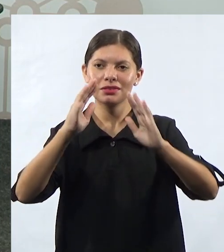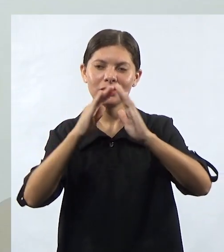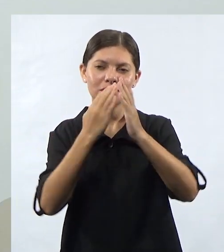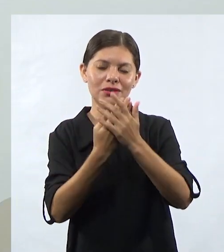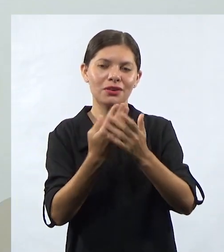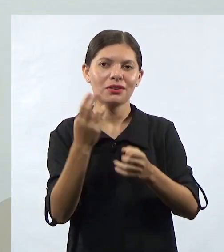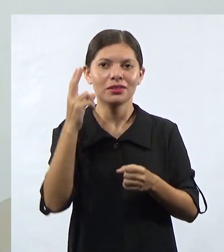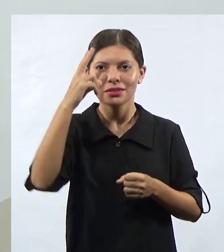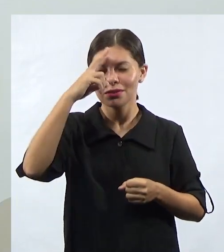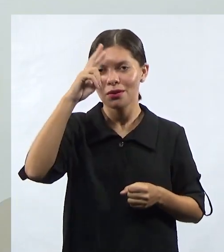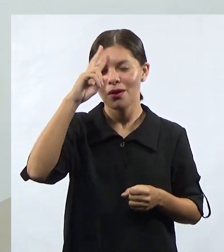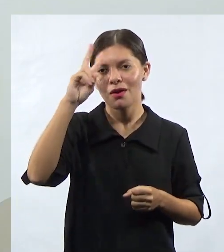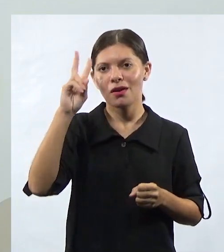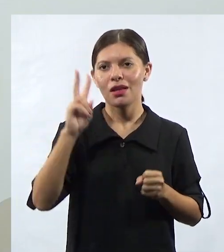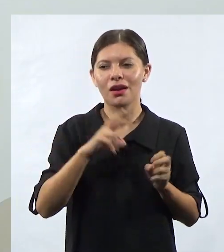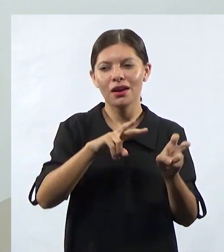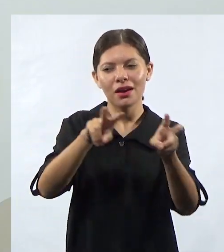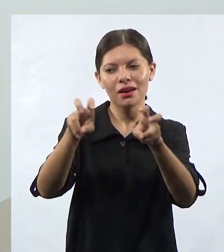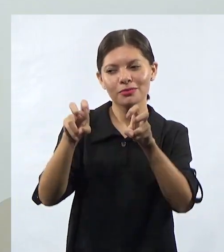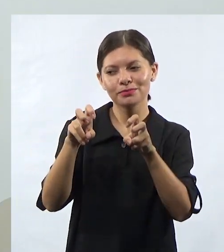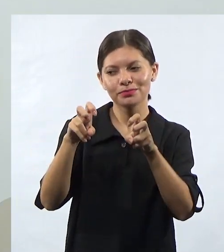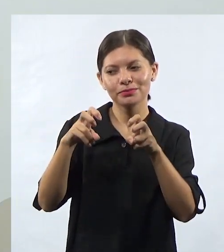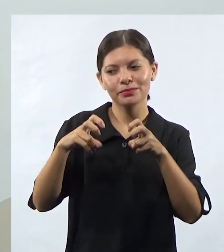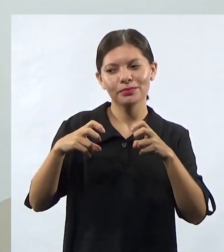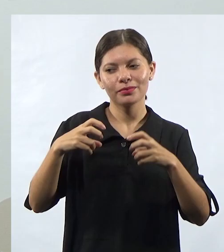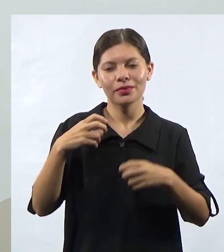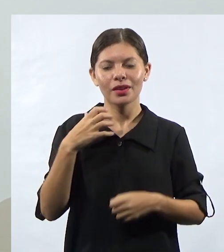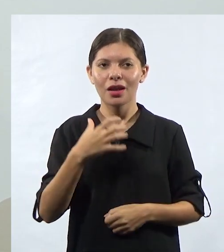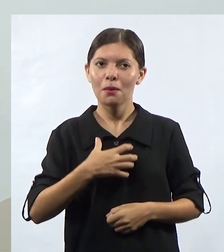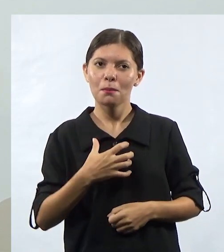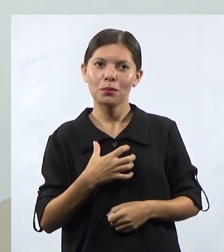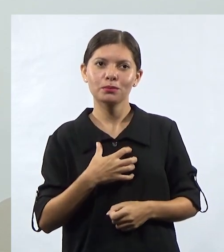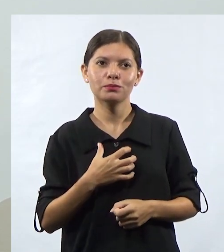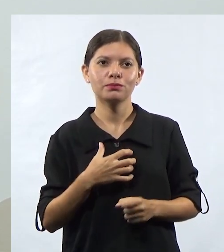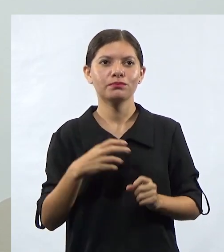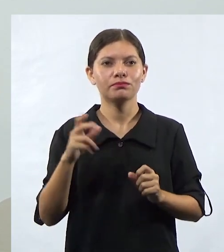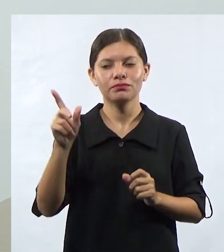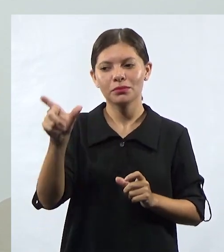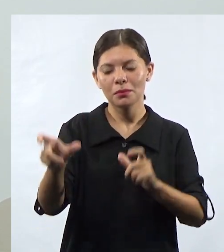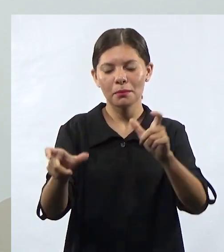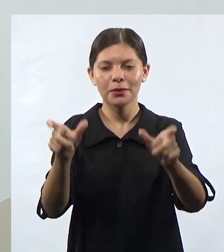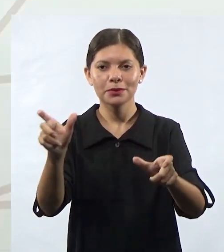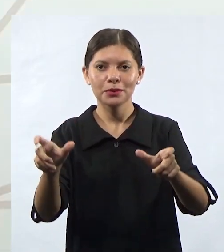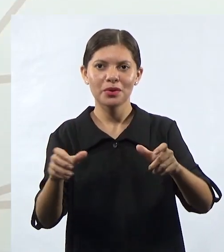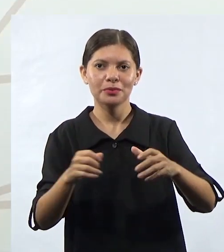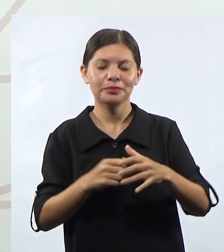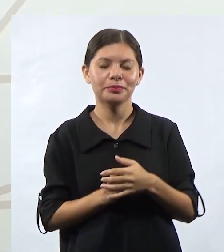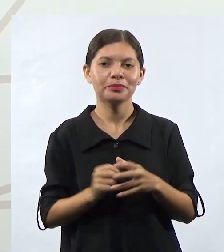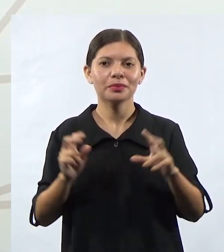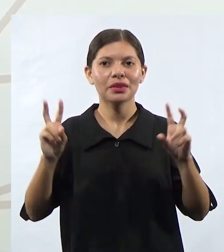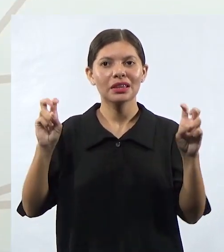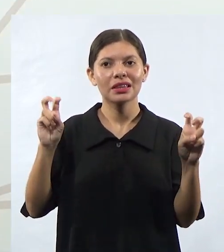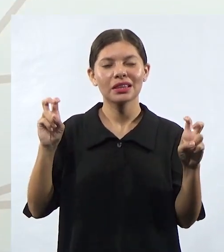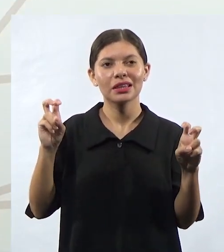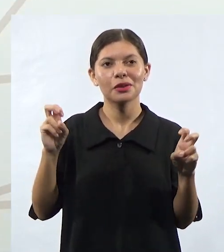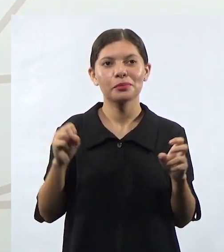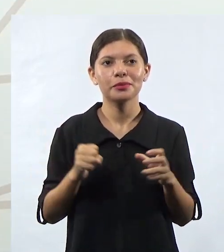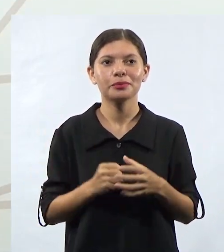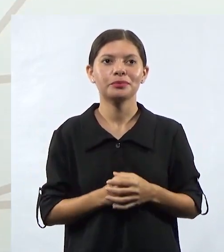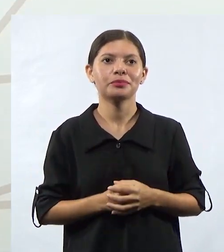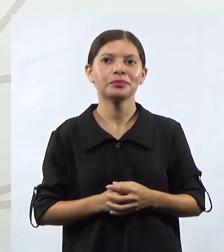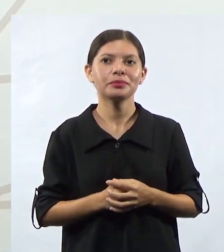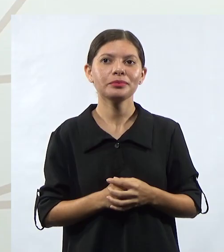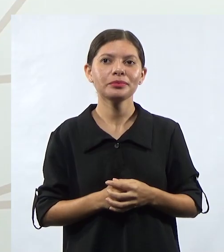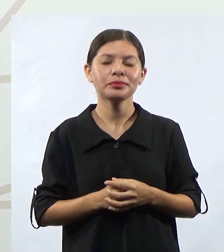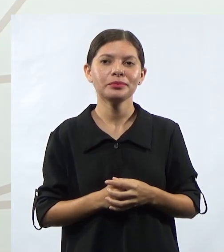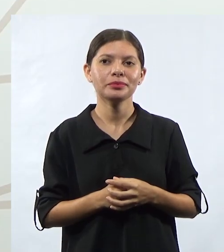as percepções, as emoções daquelas pessoas com relação à escola, então, de repente, o meu tema de entrevista na escola... Acho que eu ia procurar